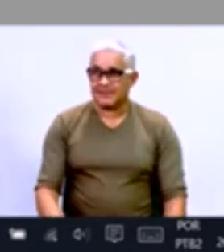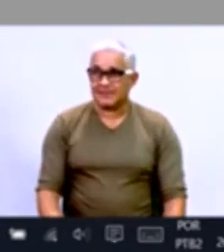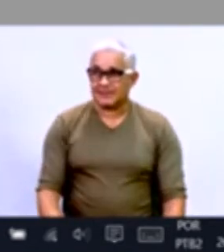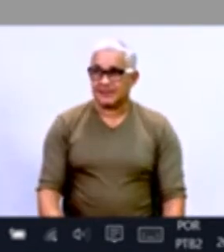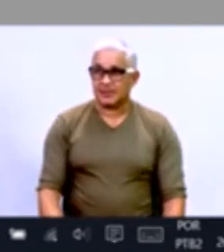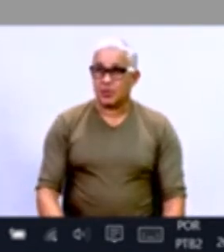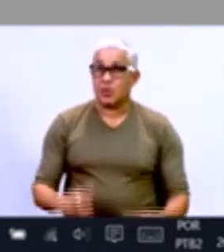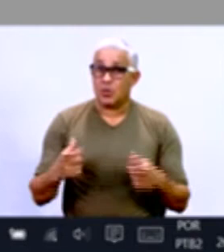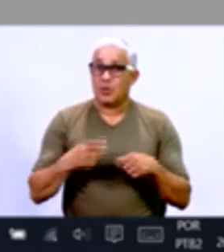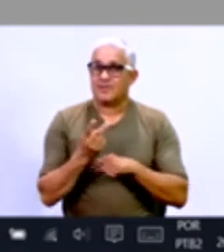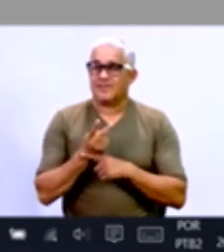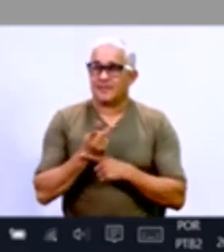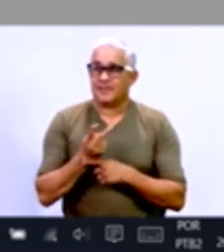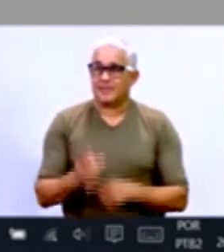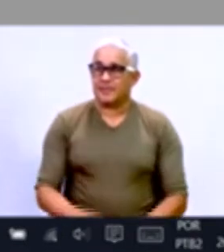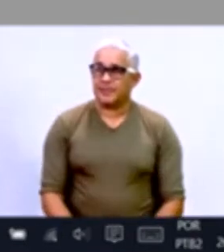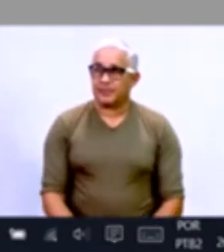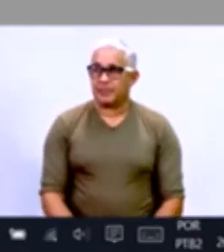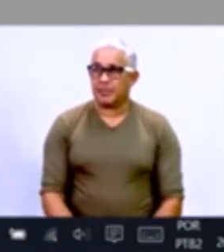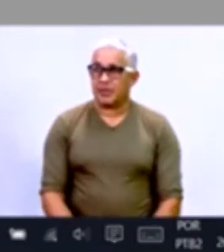ele está aqui.